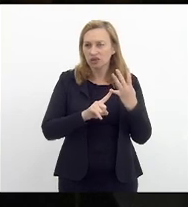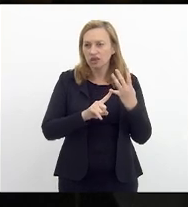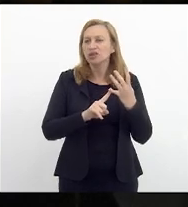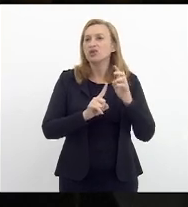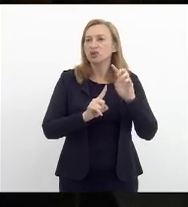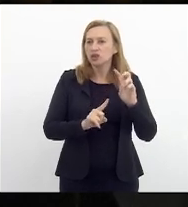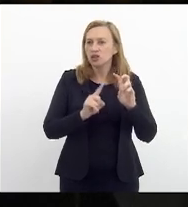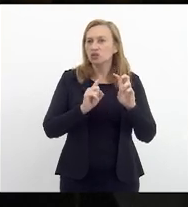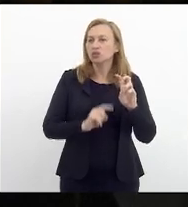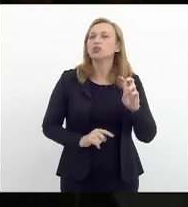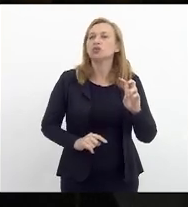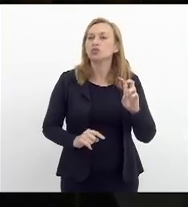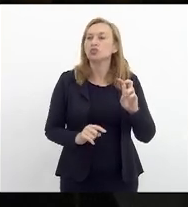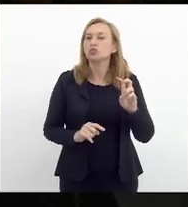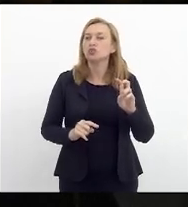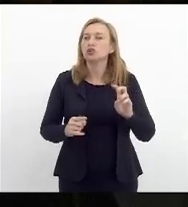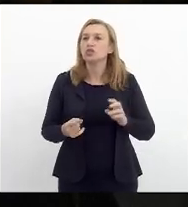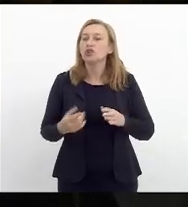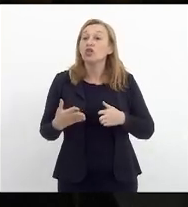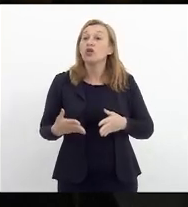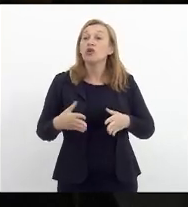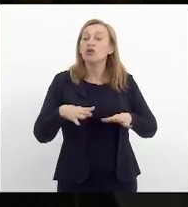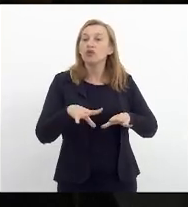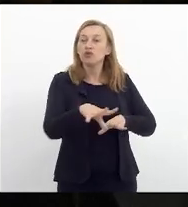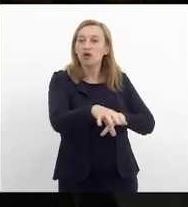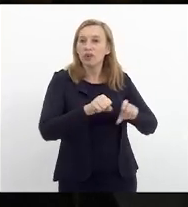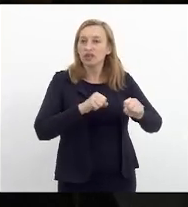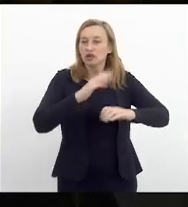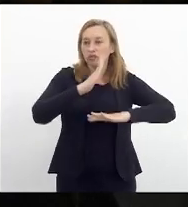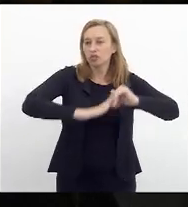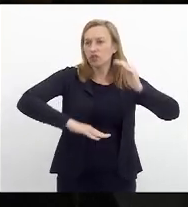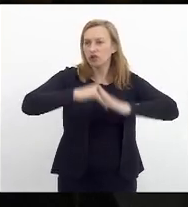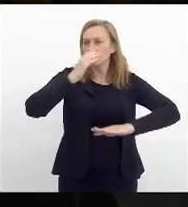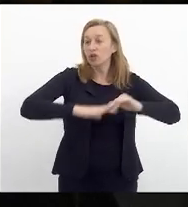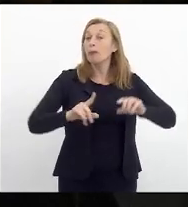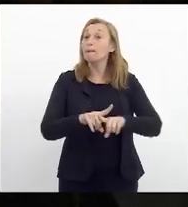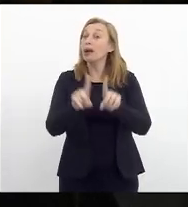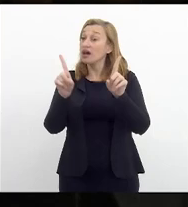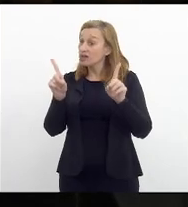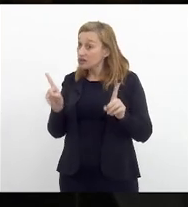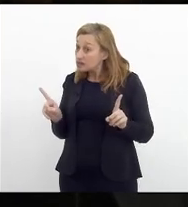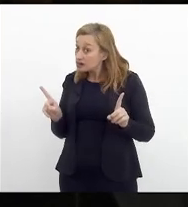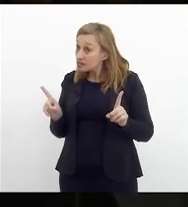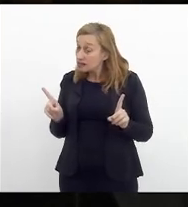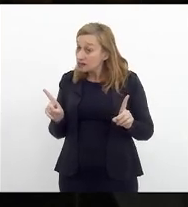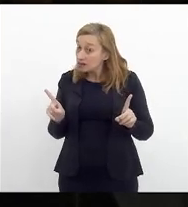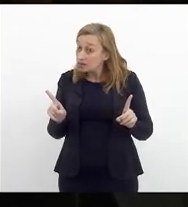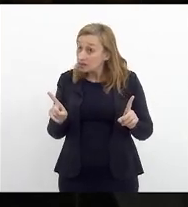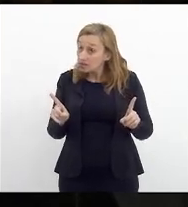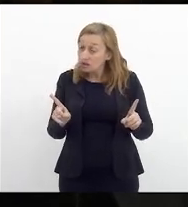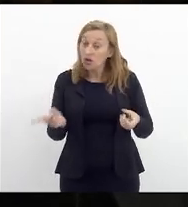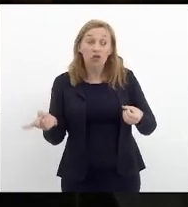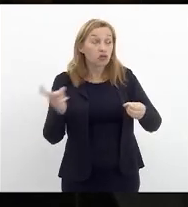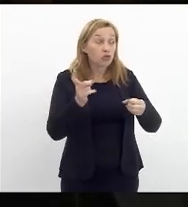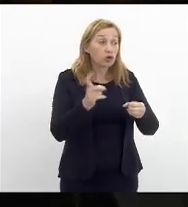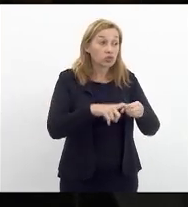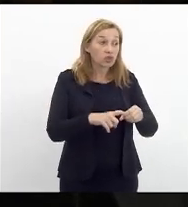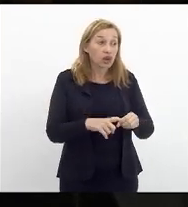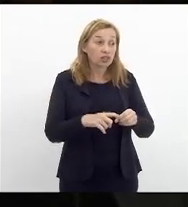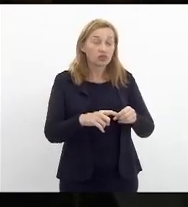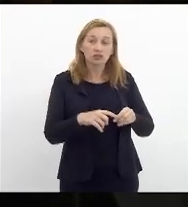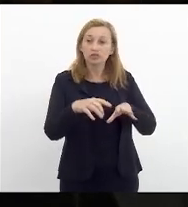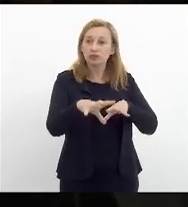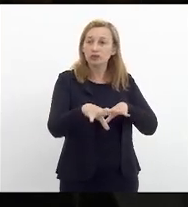um quinto itinerário voltado para a formação profissional. Mas que, embora voltado para a formação